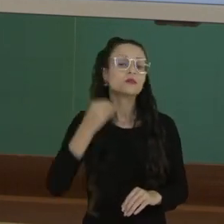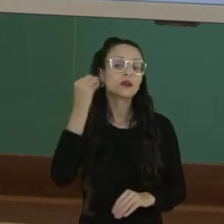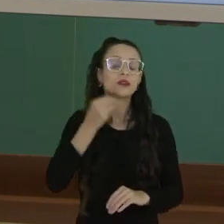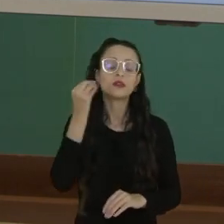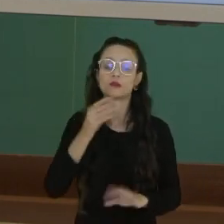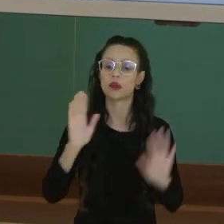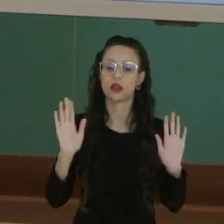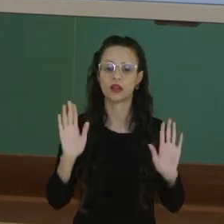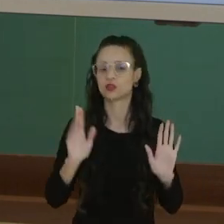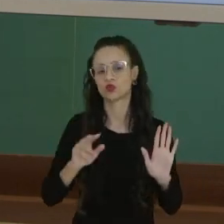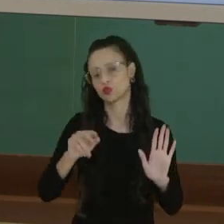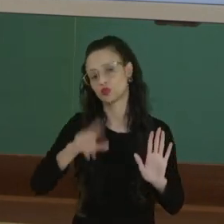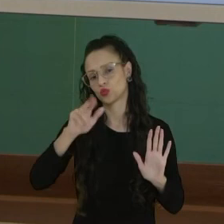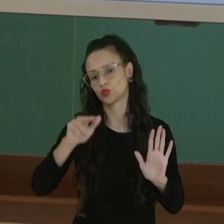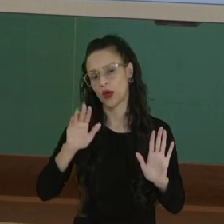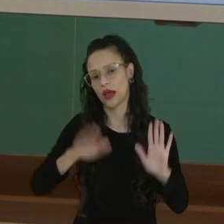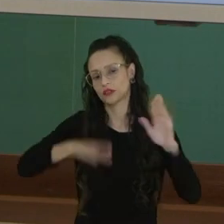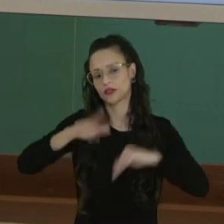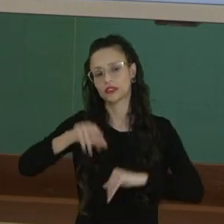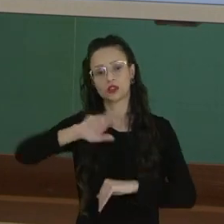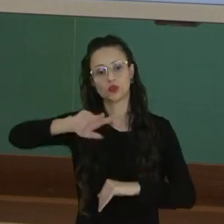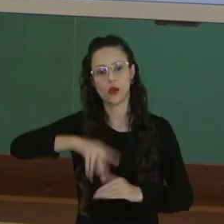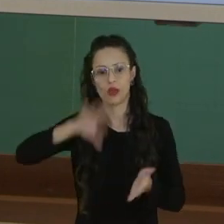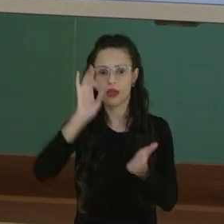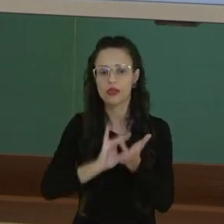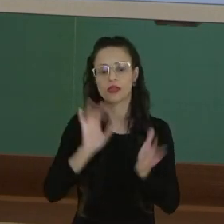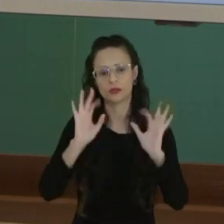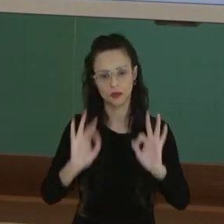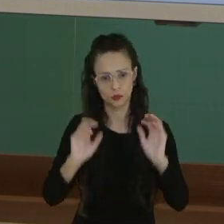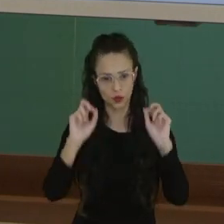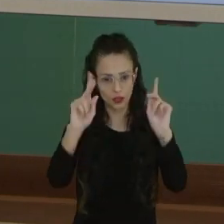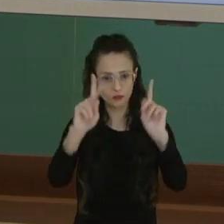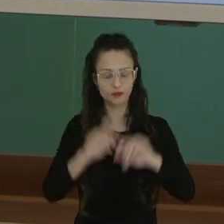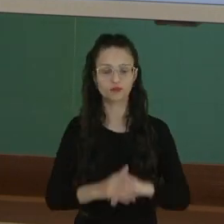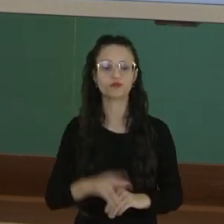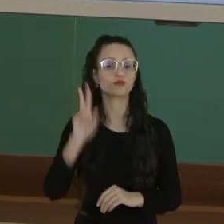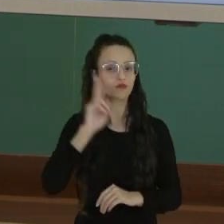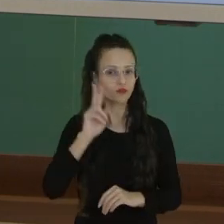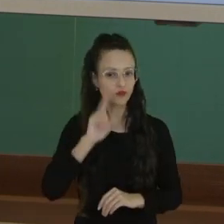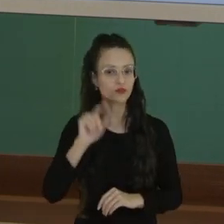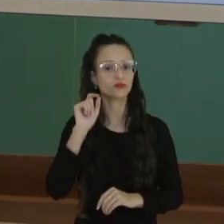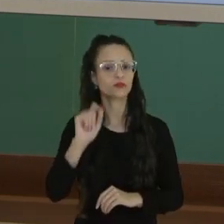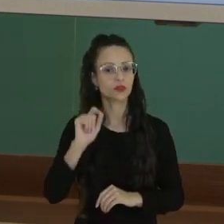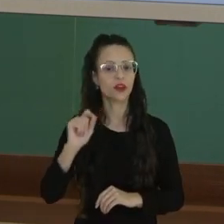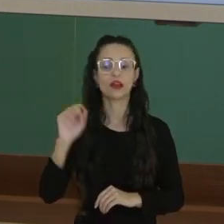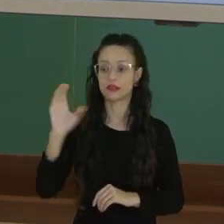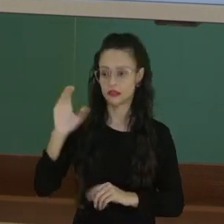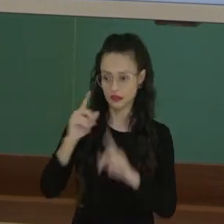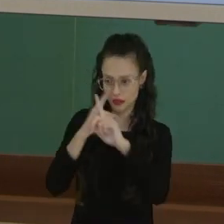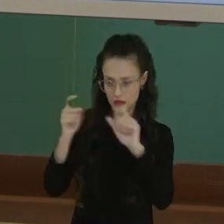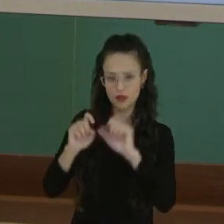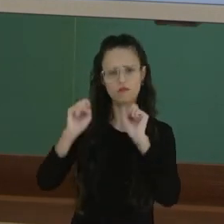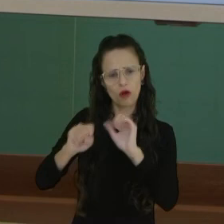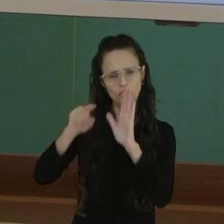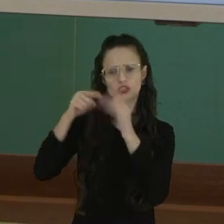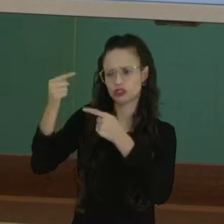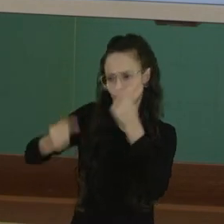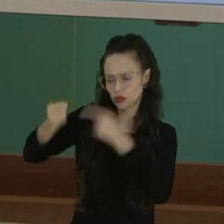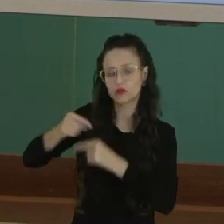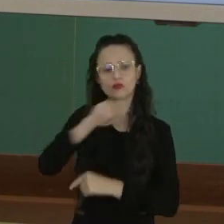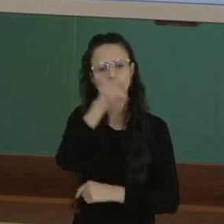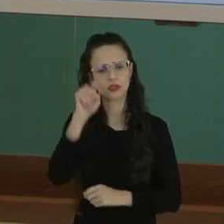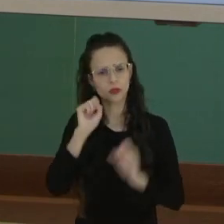Não, às vezes não representam a realidade disso aí, ok? Lembre-se que ciência é discutida. Você pode achar na internet